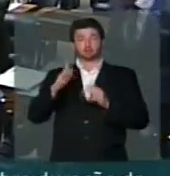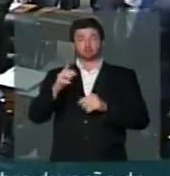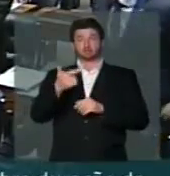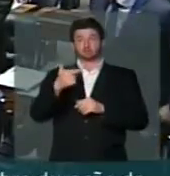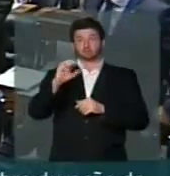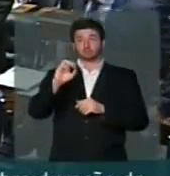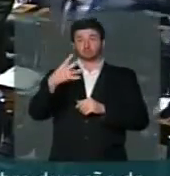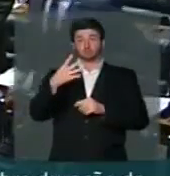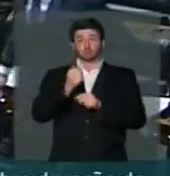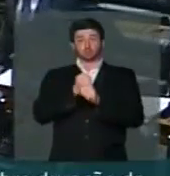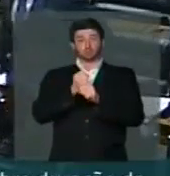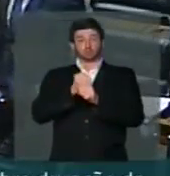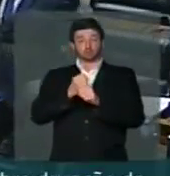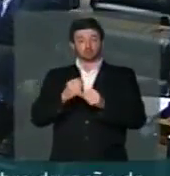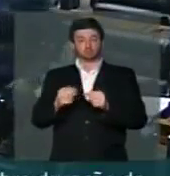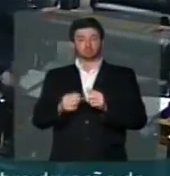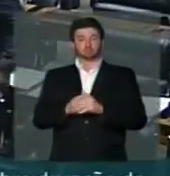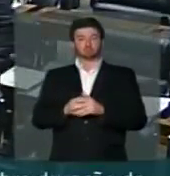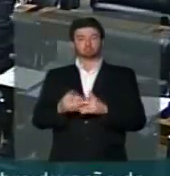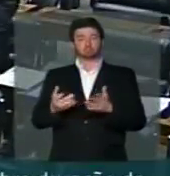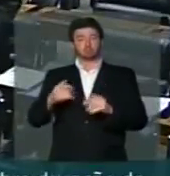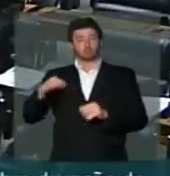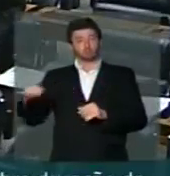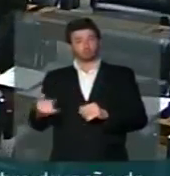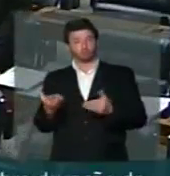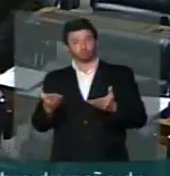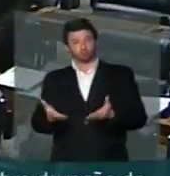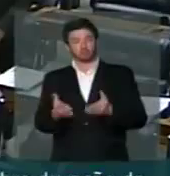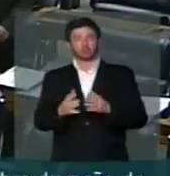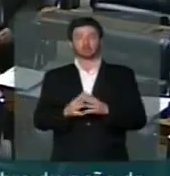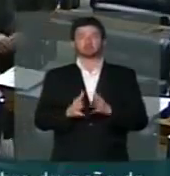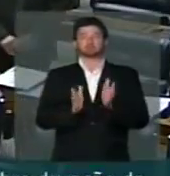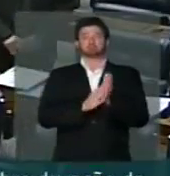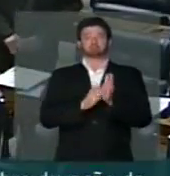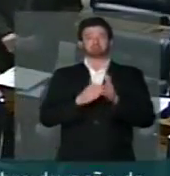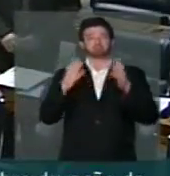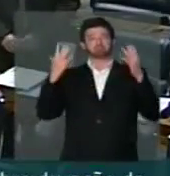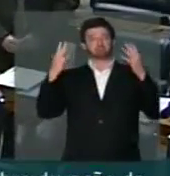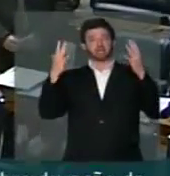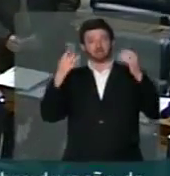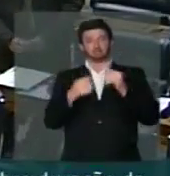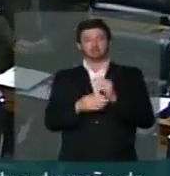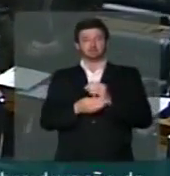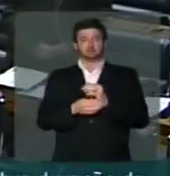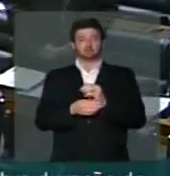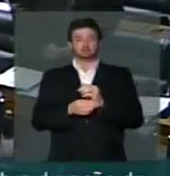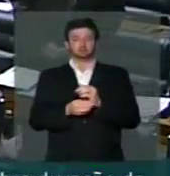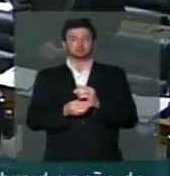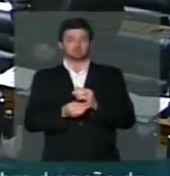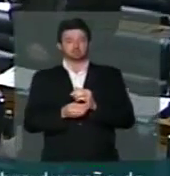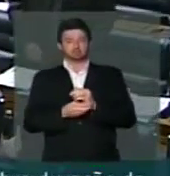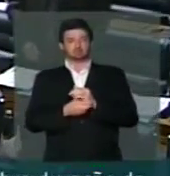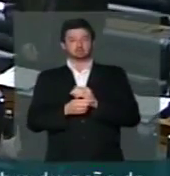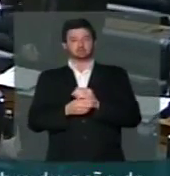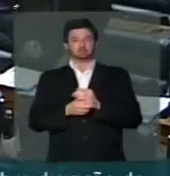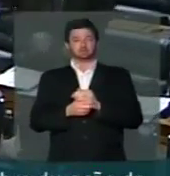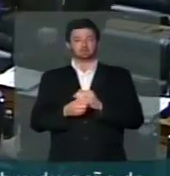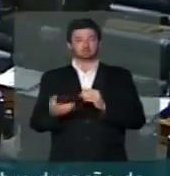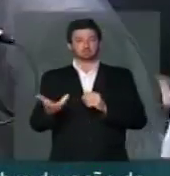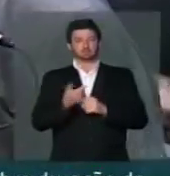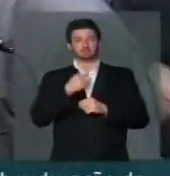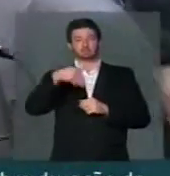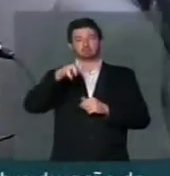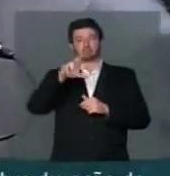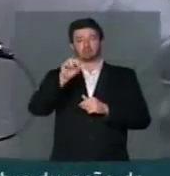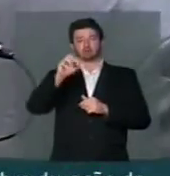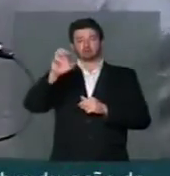204 anos. Gostaria de, nessa oportunidade, parabenizar nosso Marcos Meirelles,